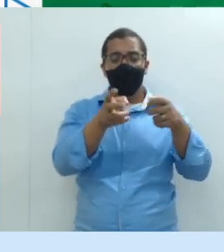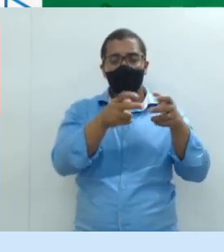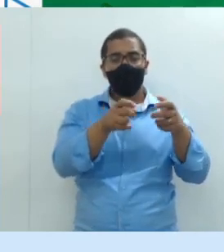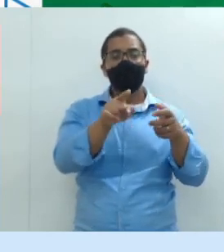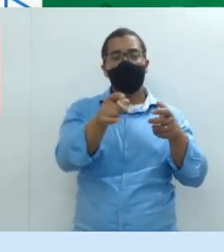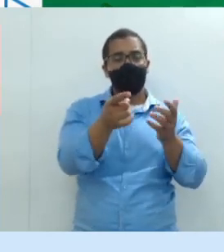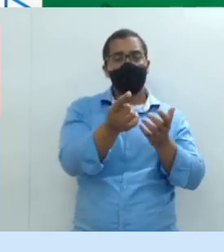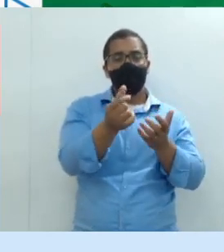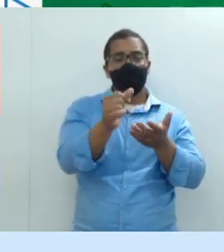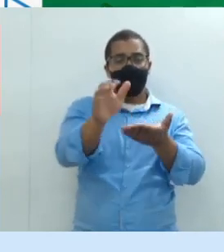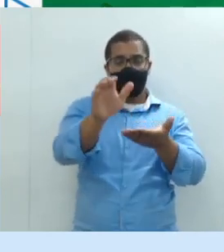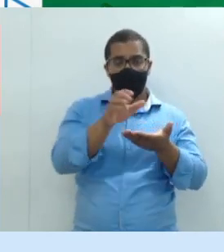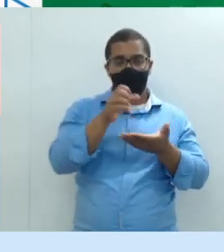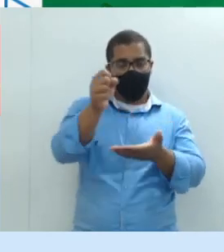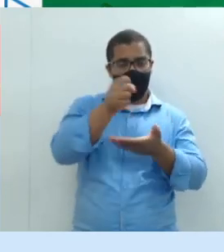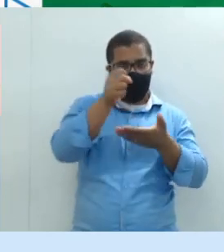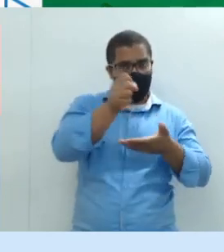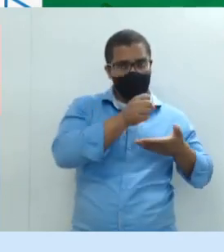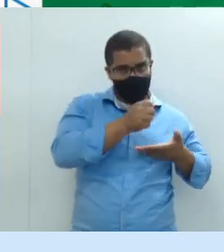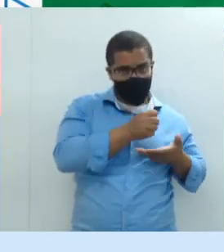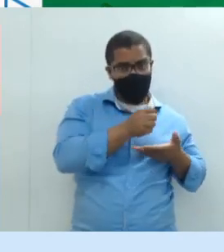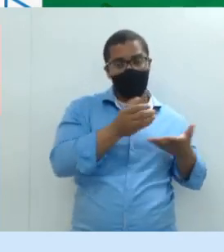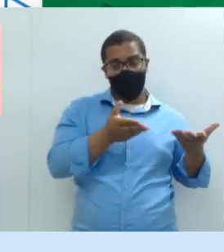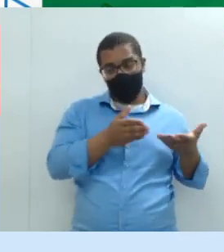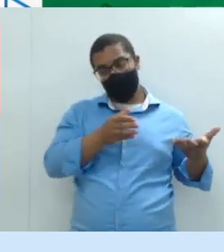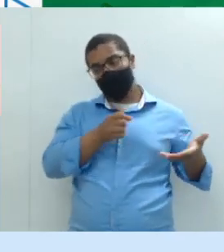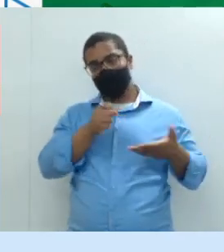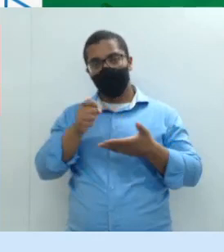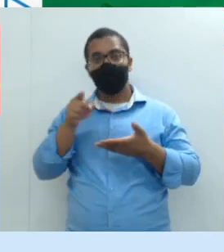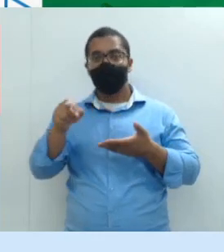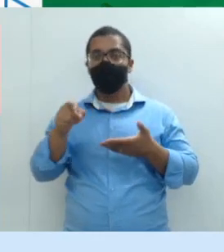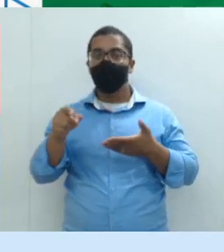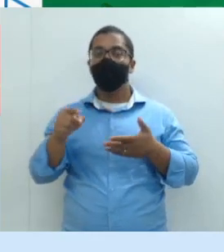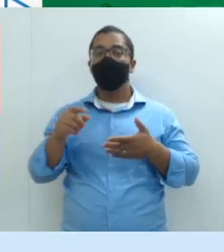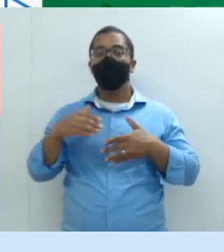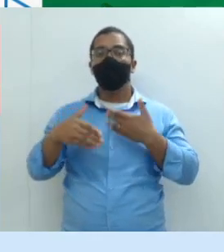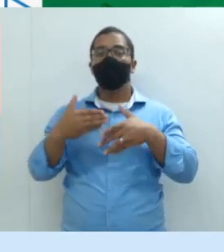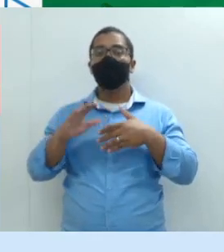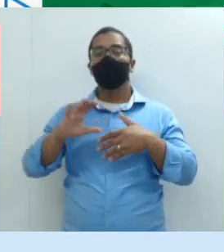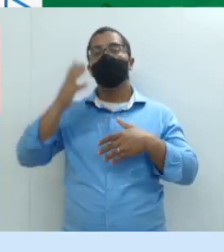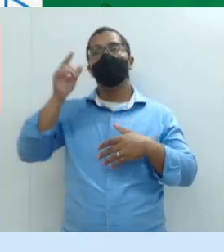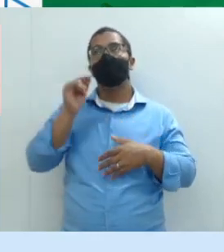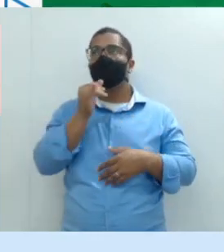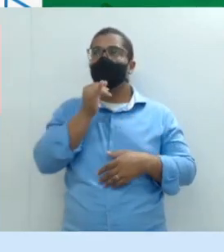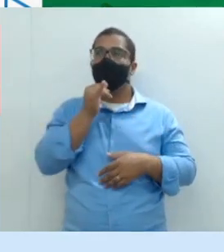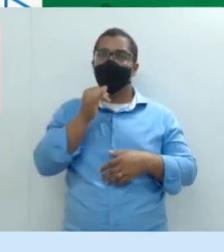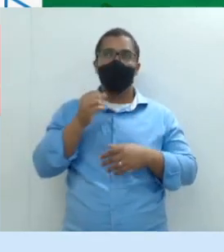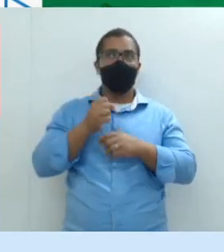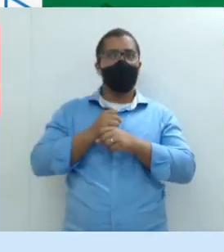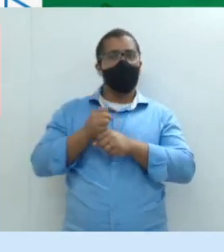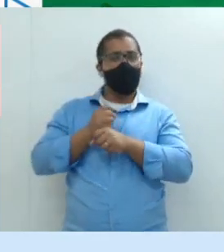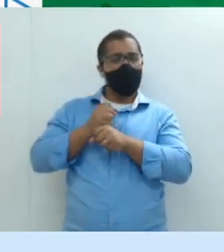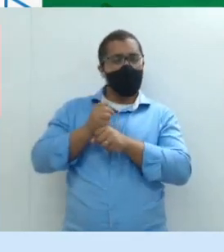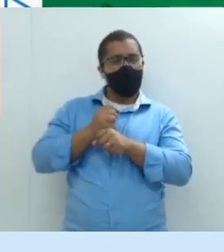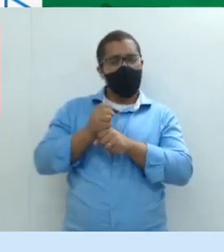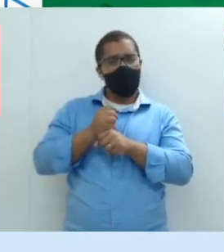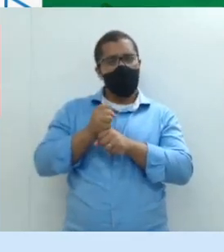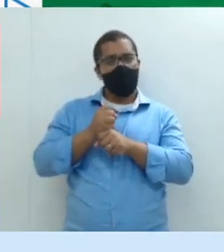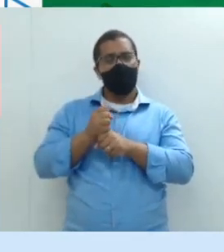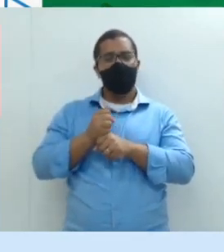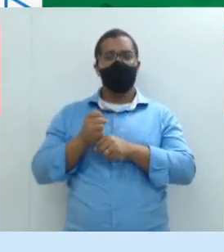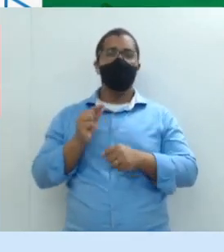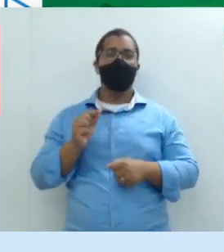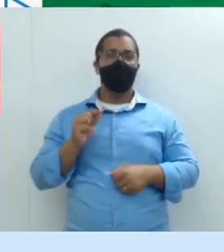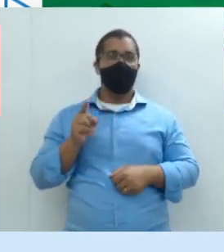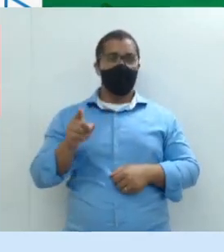Idade Média, versará com uma consequência da Igreja Católica, depois de muito tempo, né, no período da Alta Idade Média, chegar a